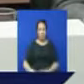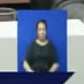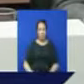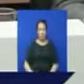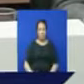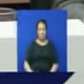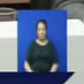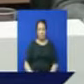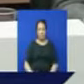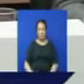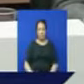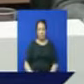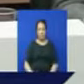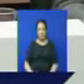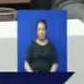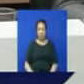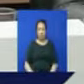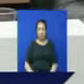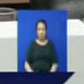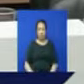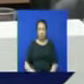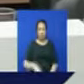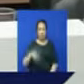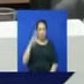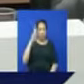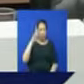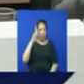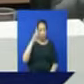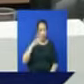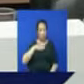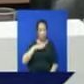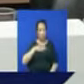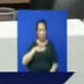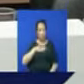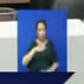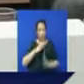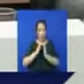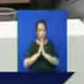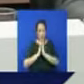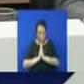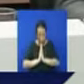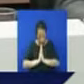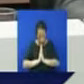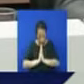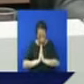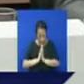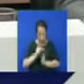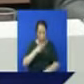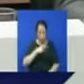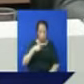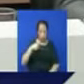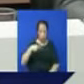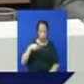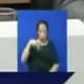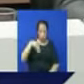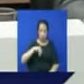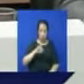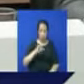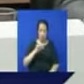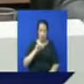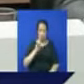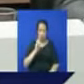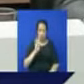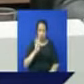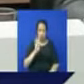sinceramente, que possam lembrar dessa presidência em suas orações, pastor Milton, e que se hoje este